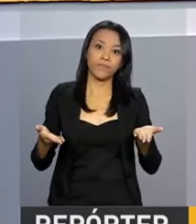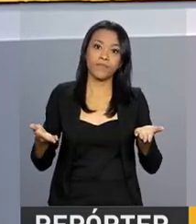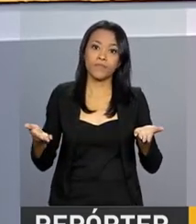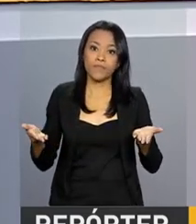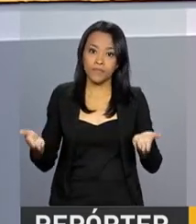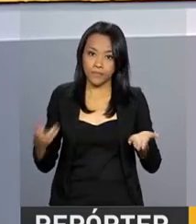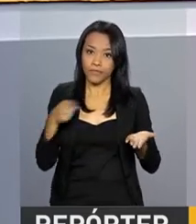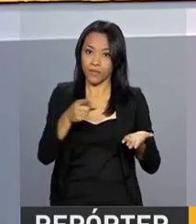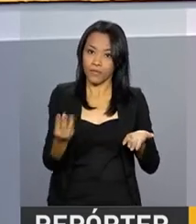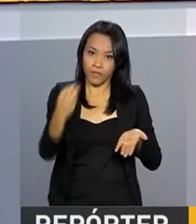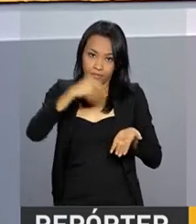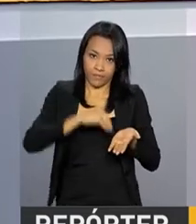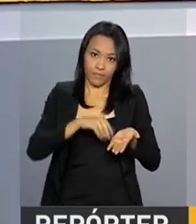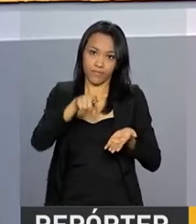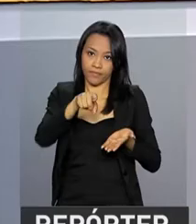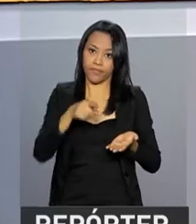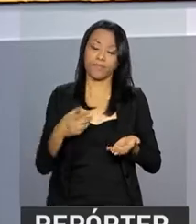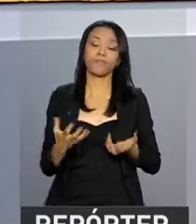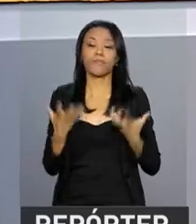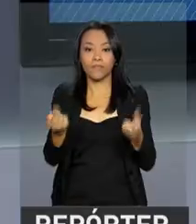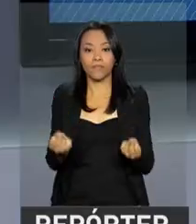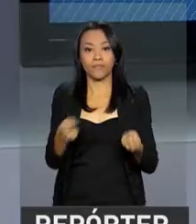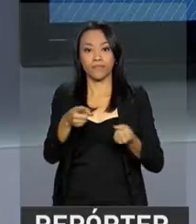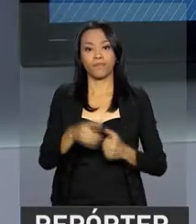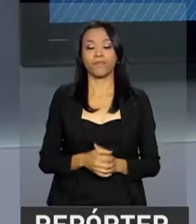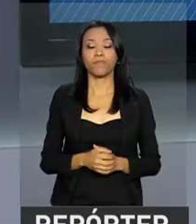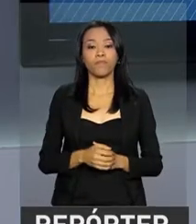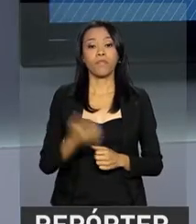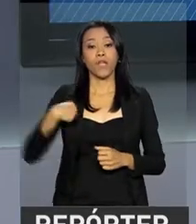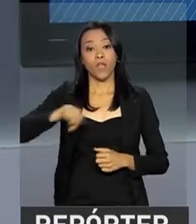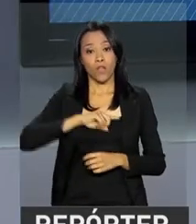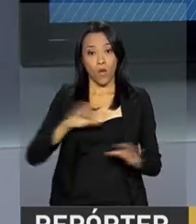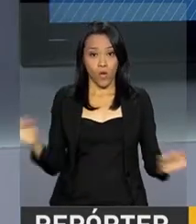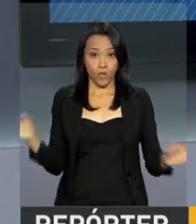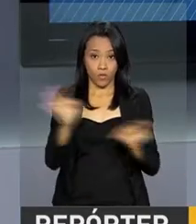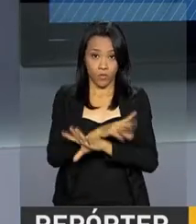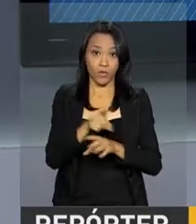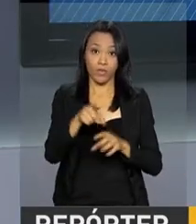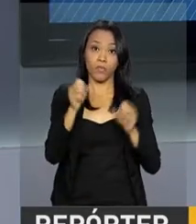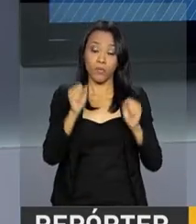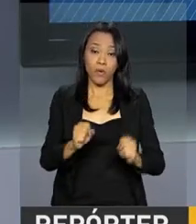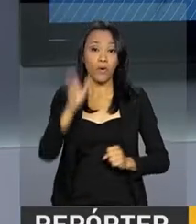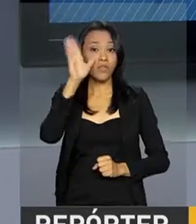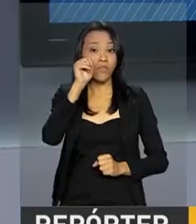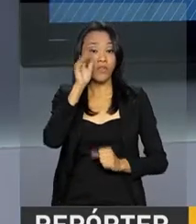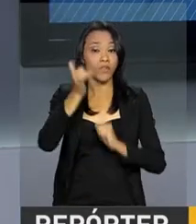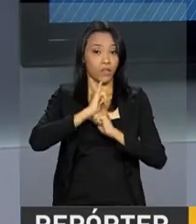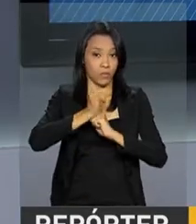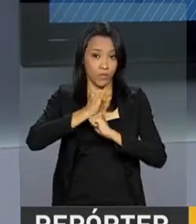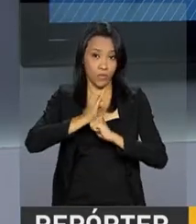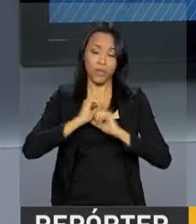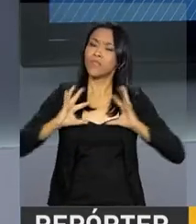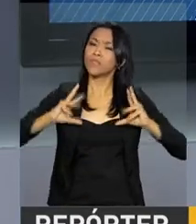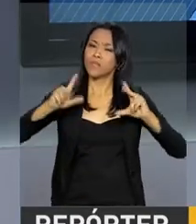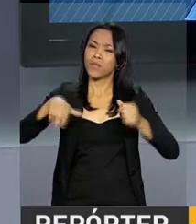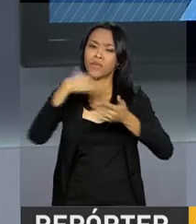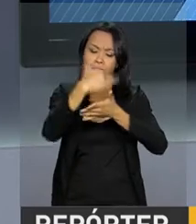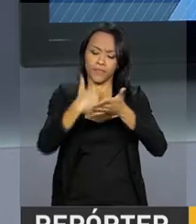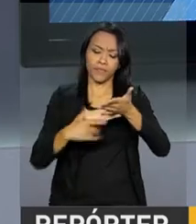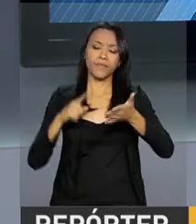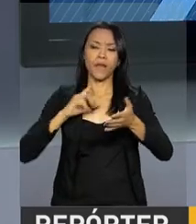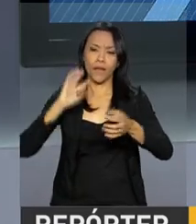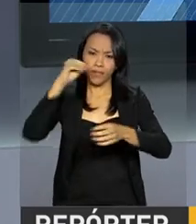nacional no site da receita federal nós ficamos por aqui você pode rever as reportagens no youtube e toda a nossa programação